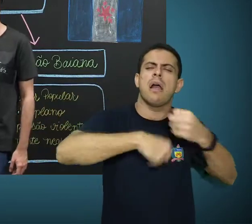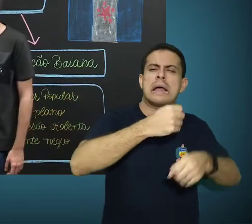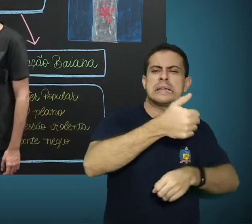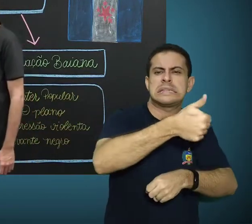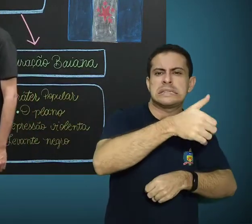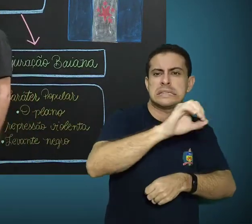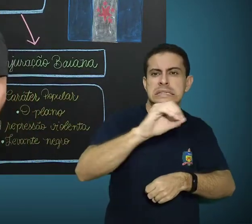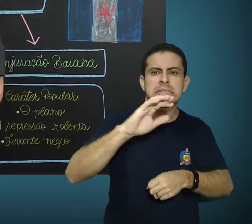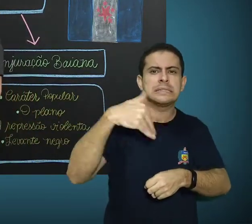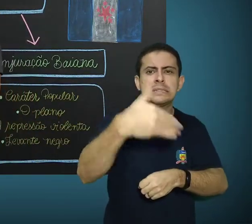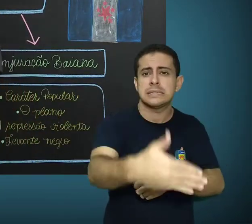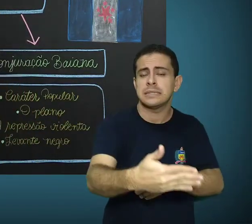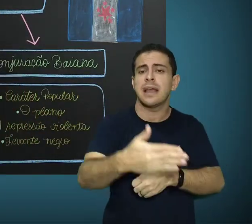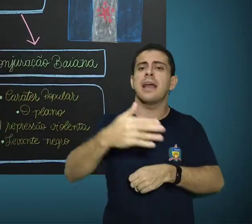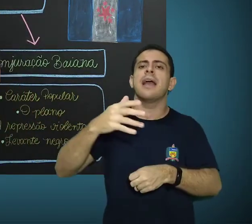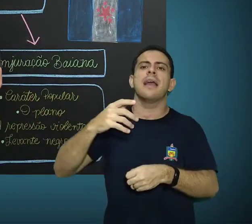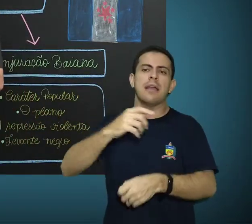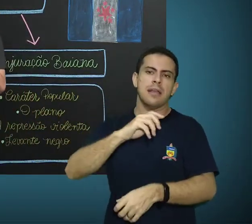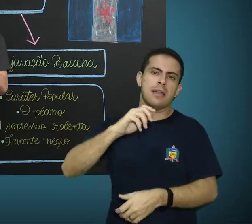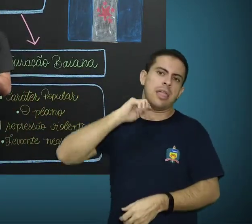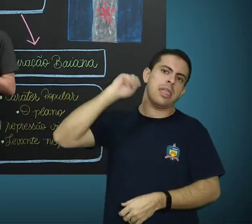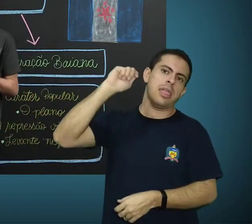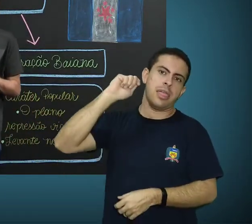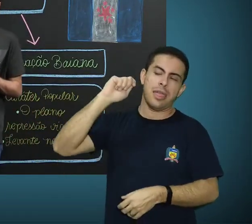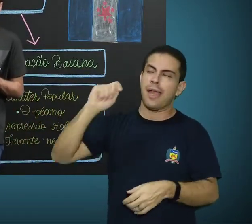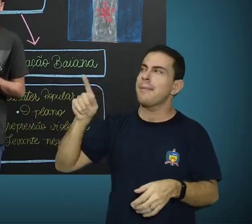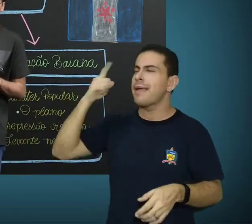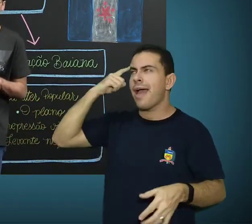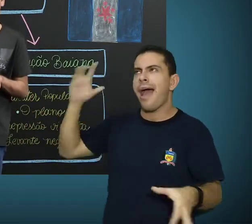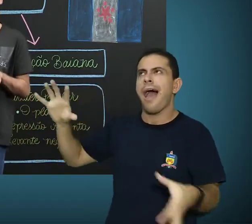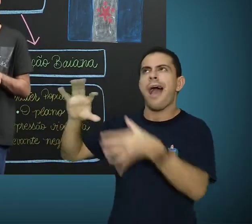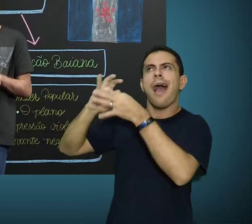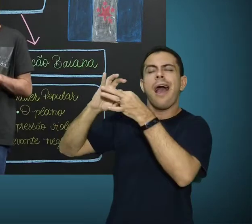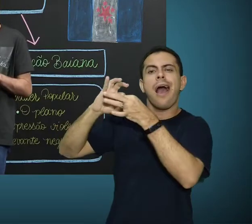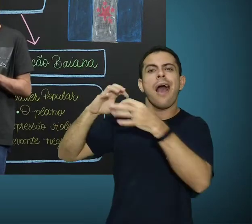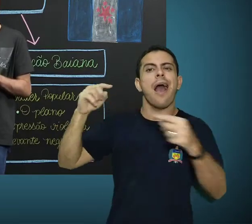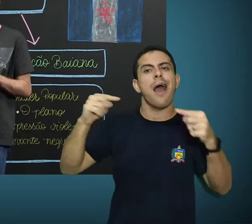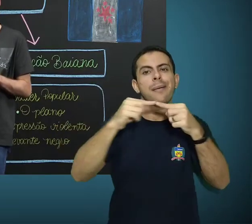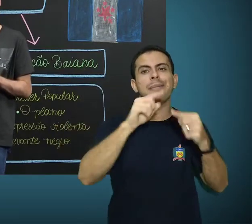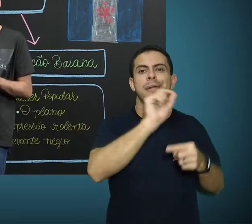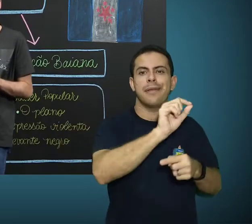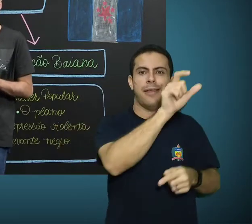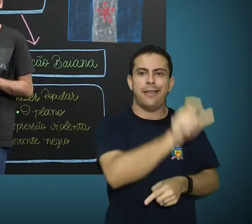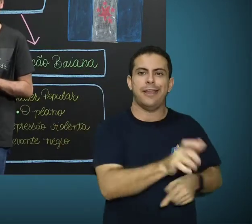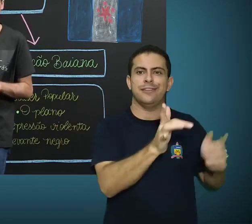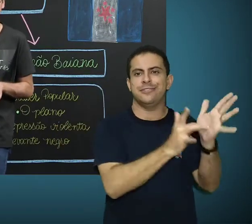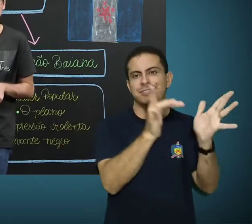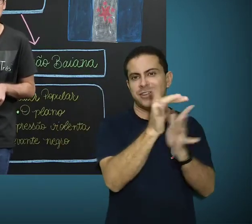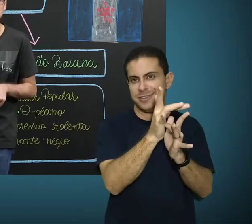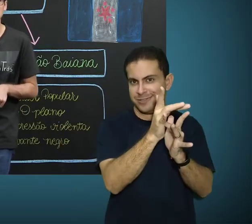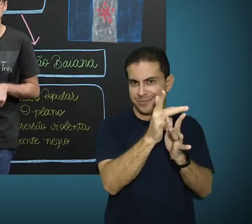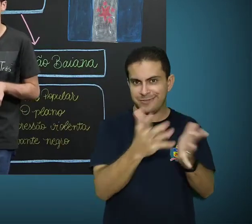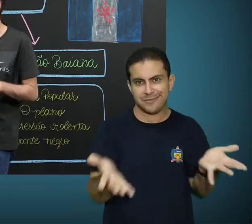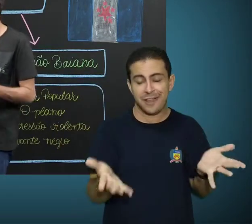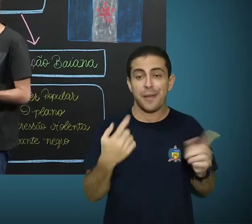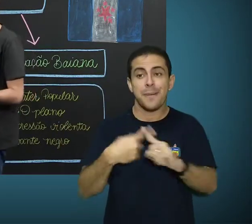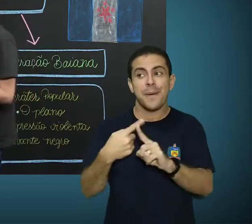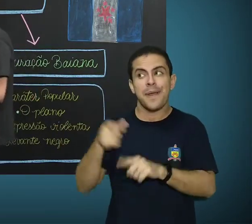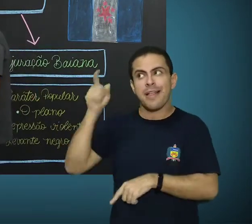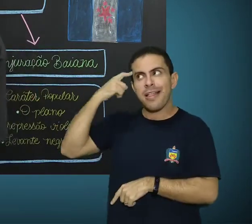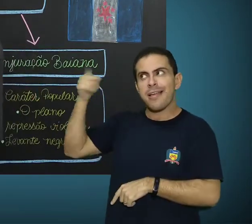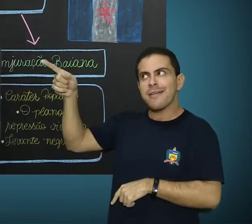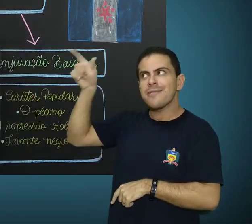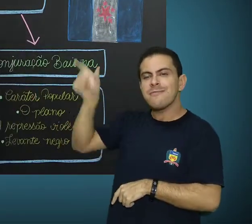República, buscando associá-lo à imagem de uma personalidade bastante conhecida no cristianismo, que é Jesus Cristo. A ideia